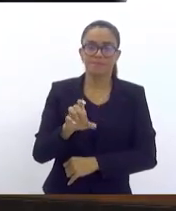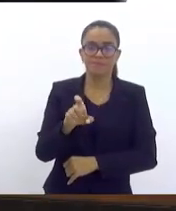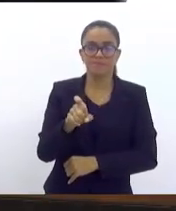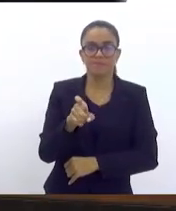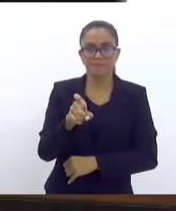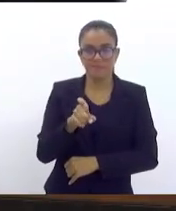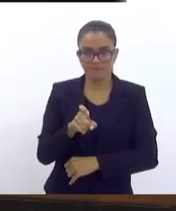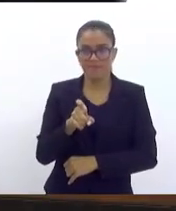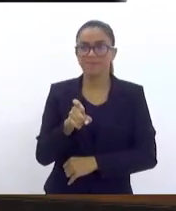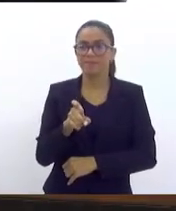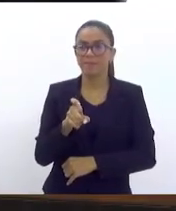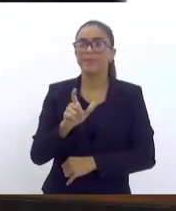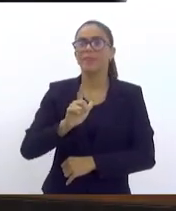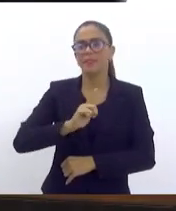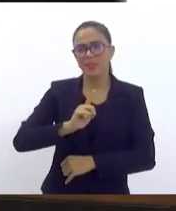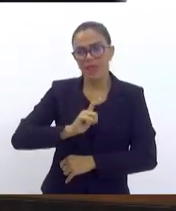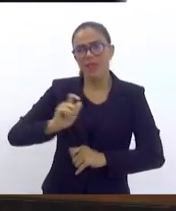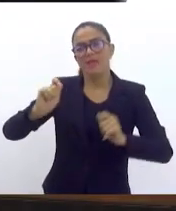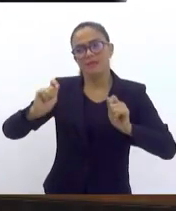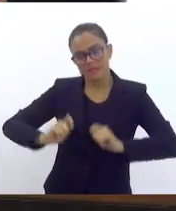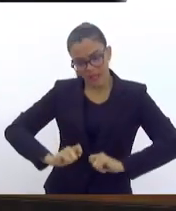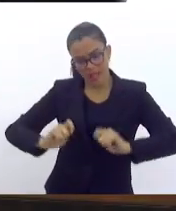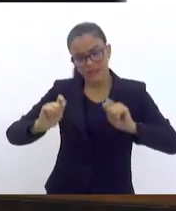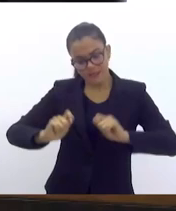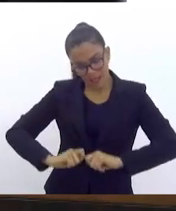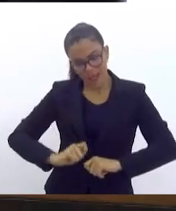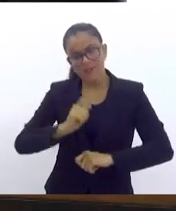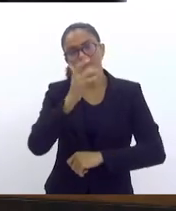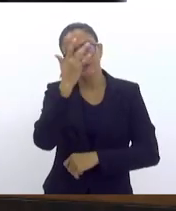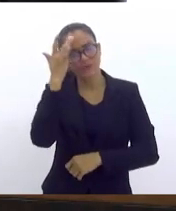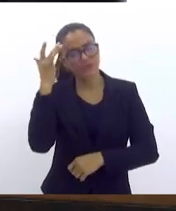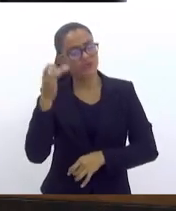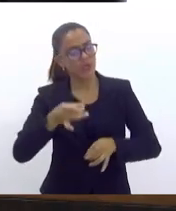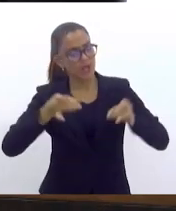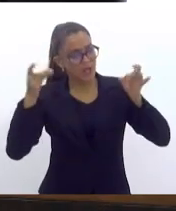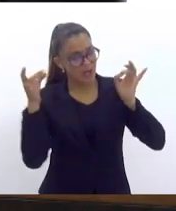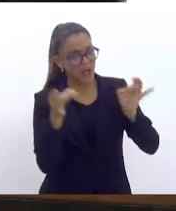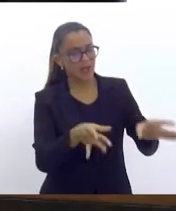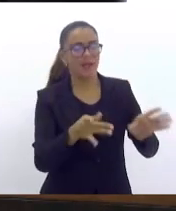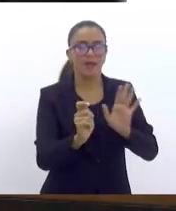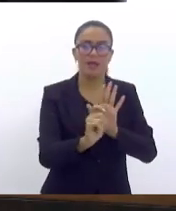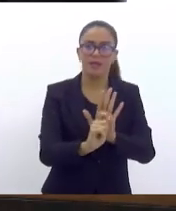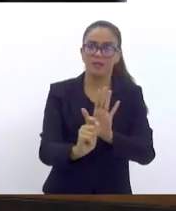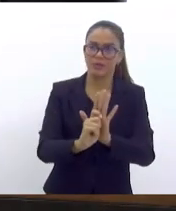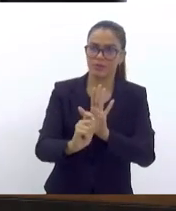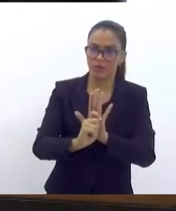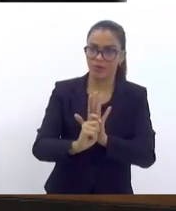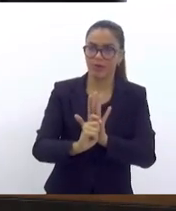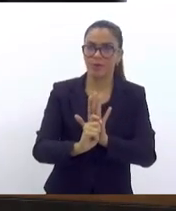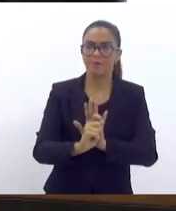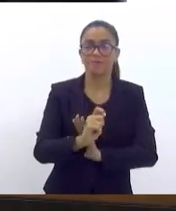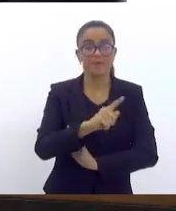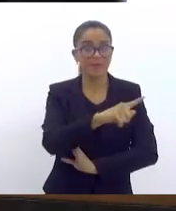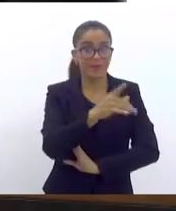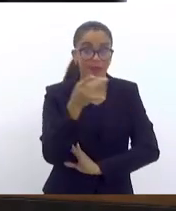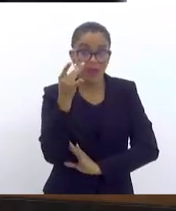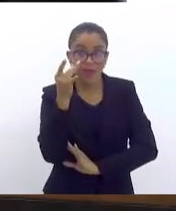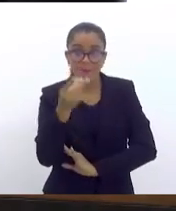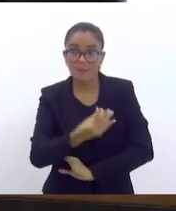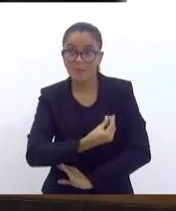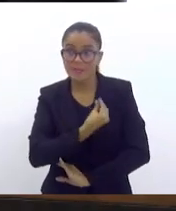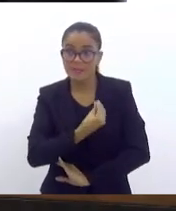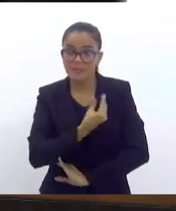que tem como a pessoa ela deixar as drogas a presença dele aqui